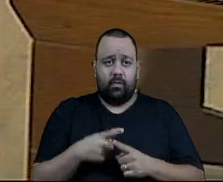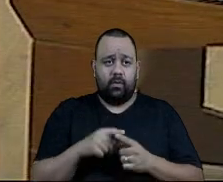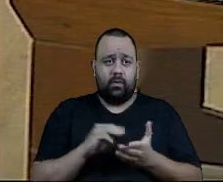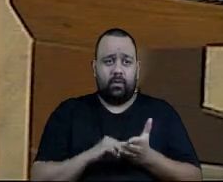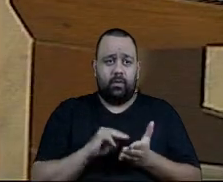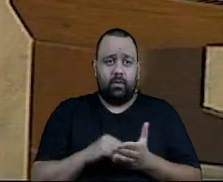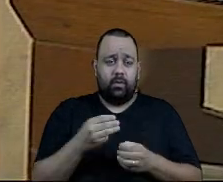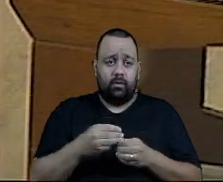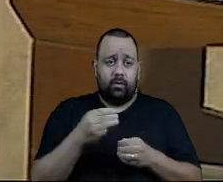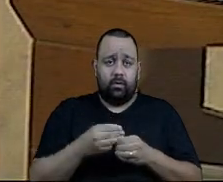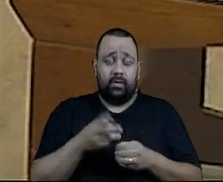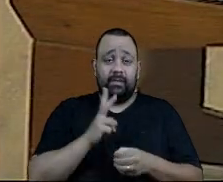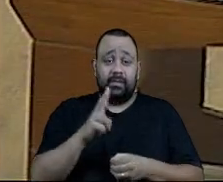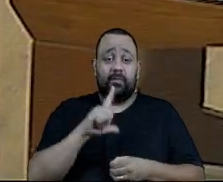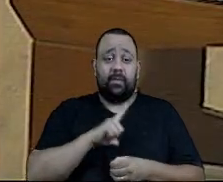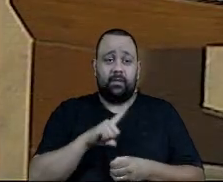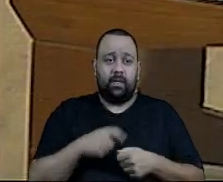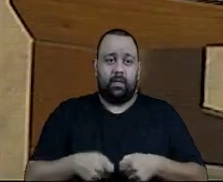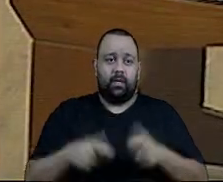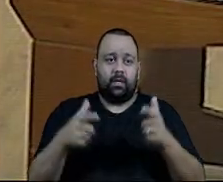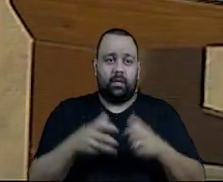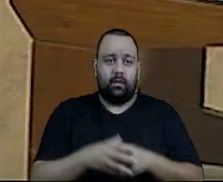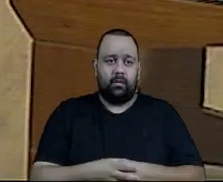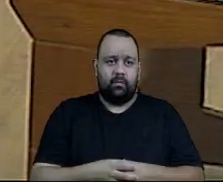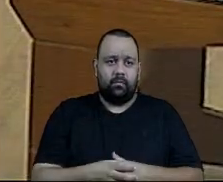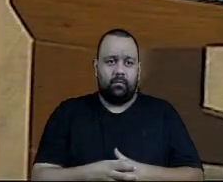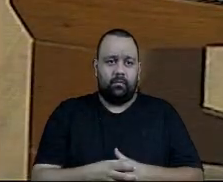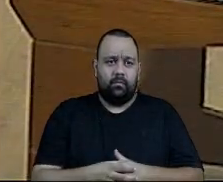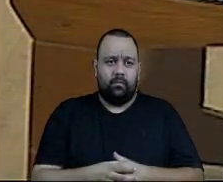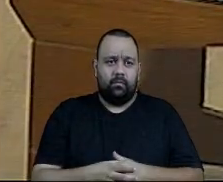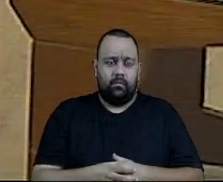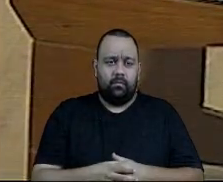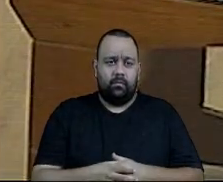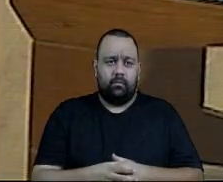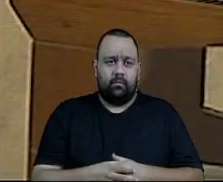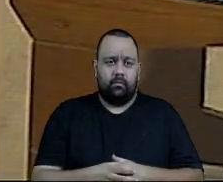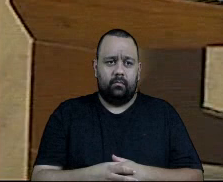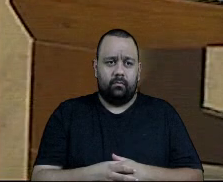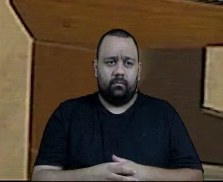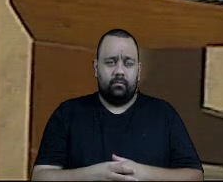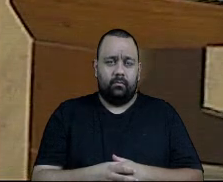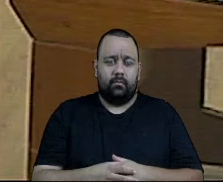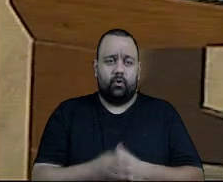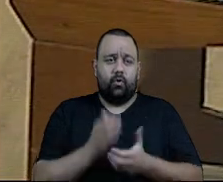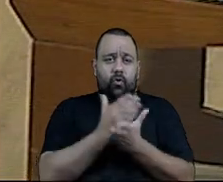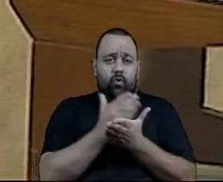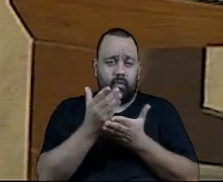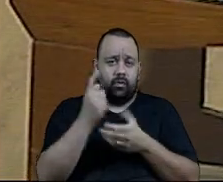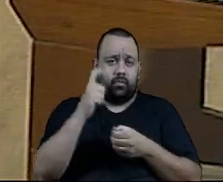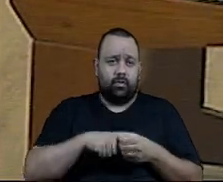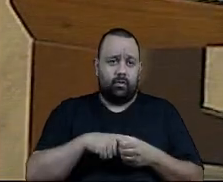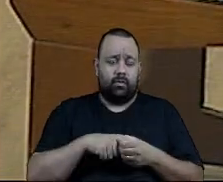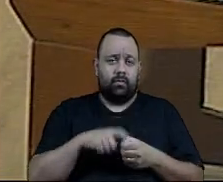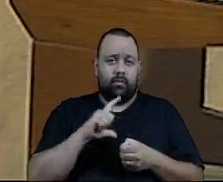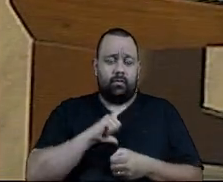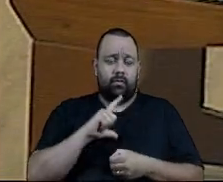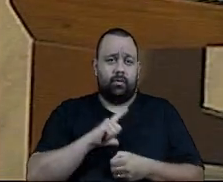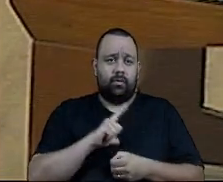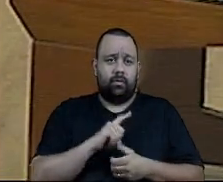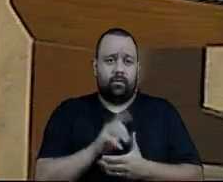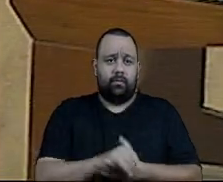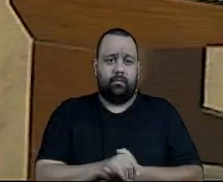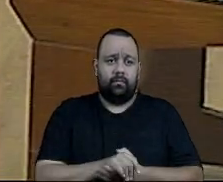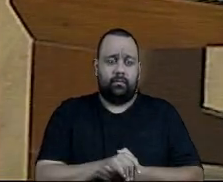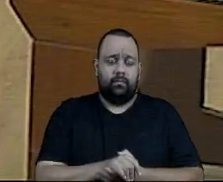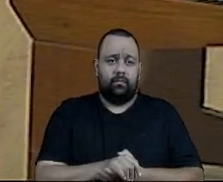meio complicado você falar no município, Quando porque a senhora começou, sempre tem no que gastar. a senhora volta lá, logo no início, a senhora colocou